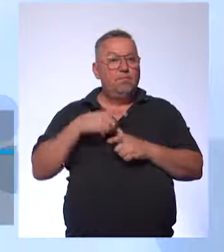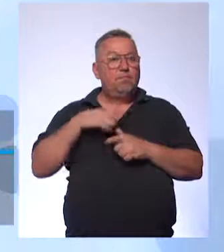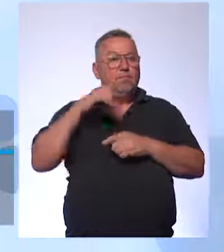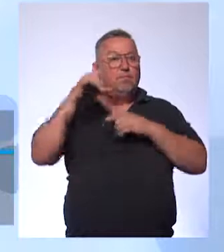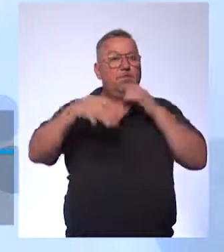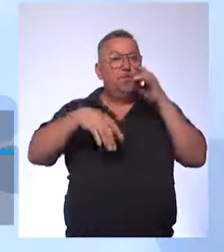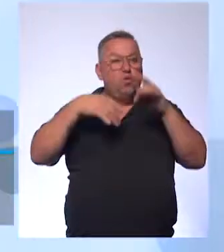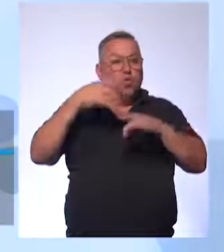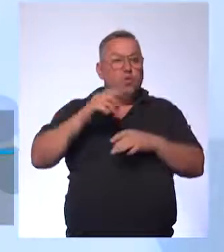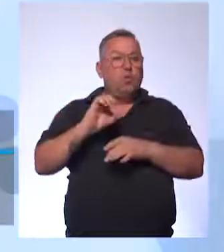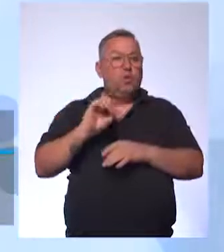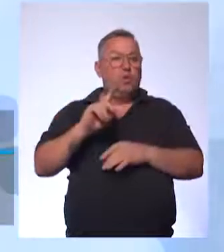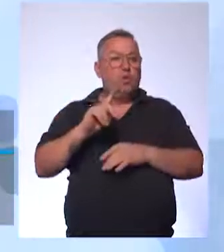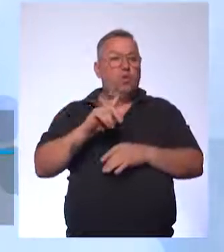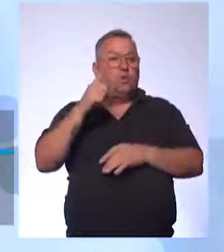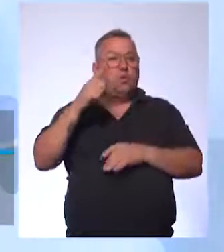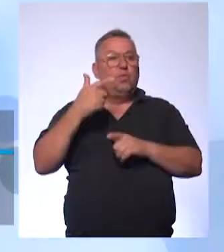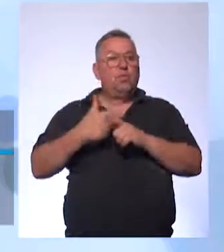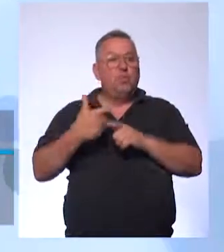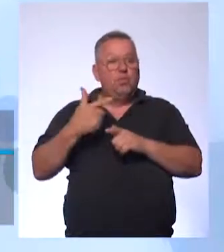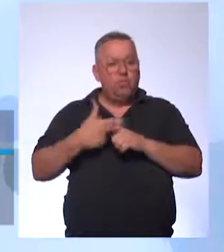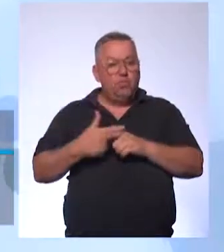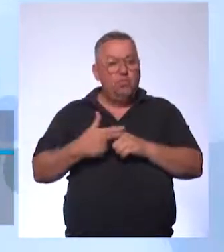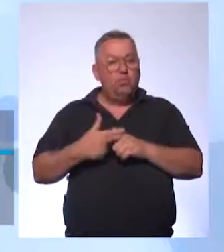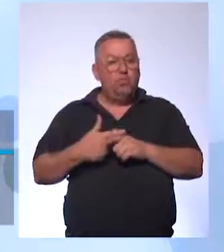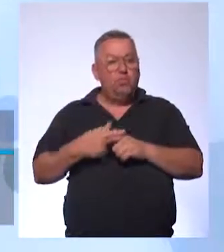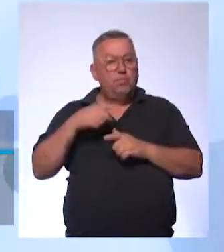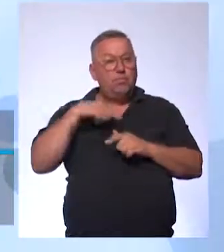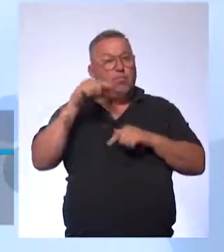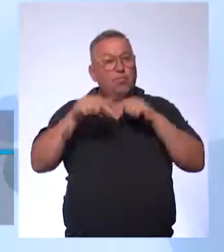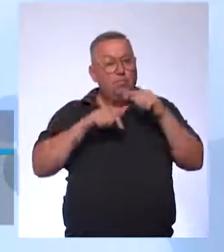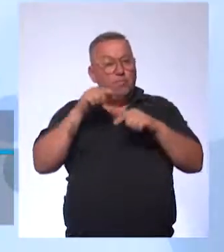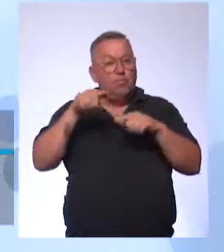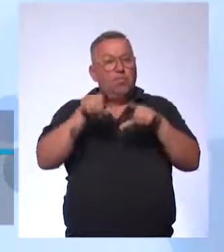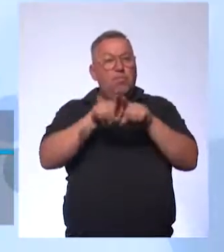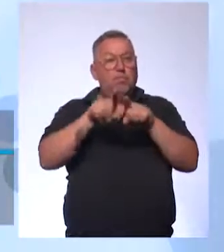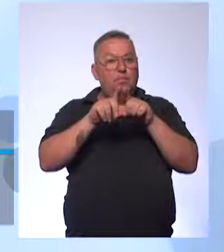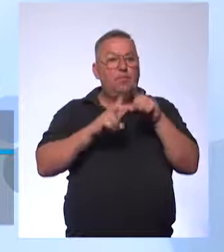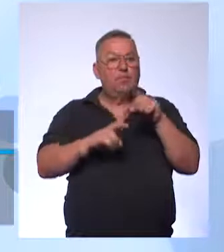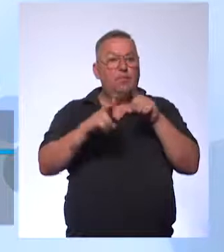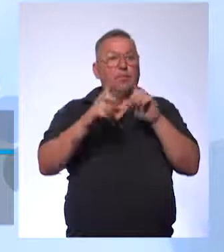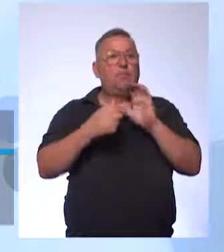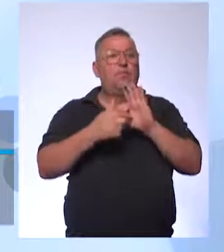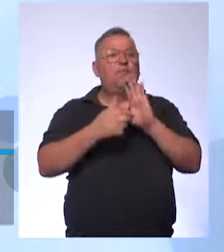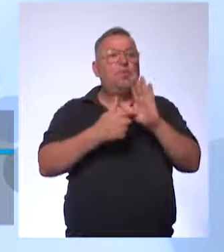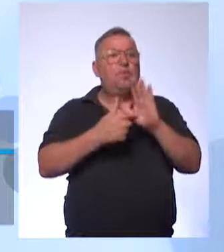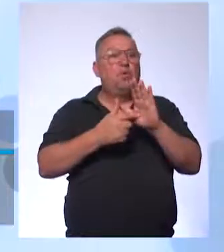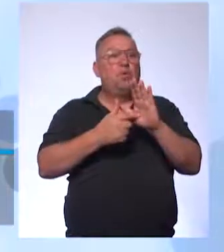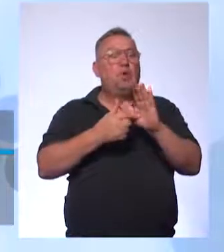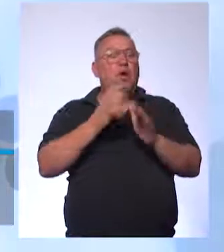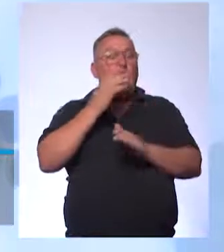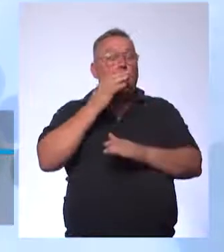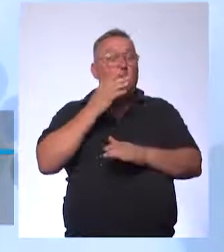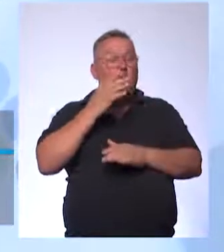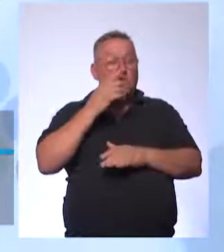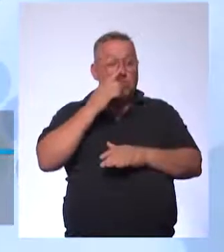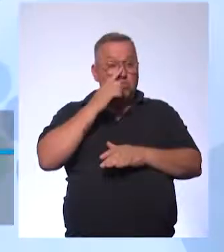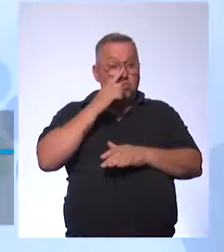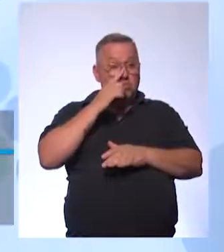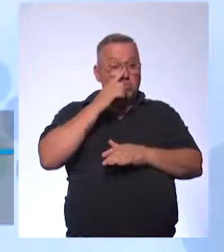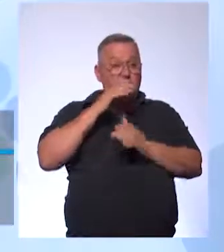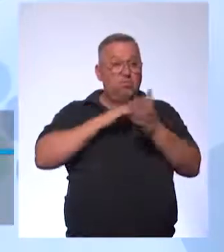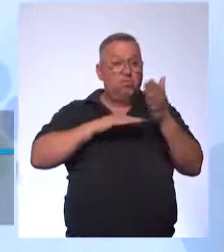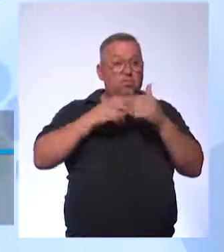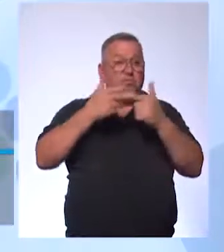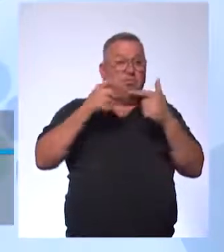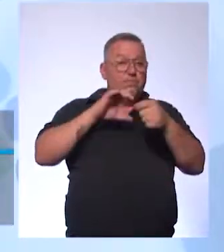resíduos. Tá bom? E o outro problema é a mão de obra que trabalha lá fica sempre exposta ao risco, por todo o equipamento de segurança